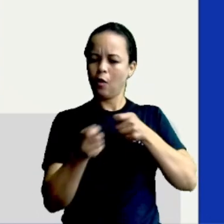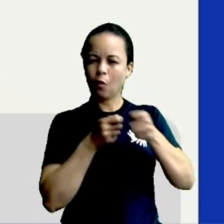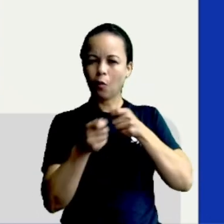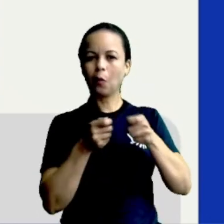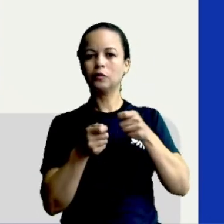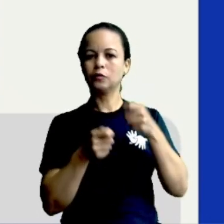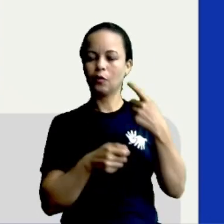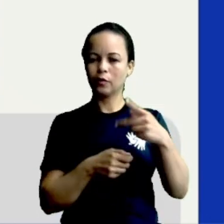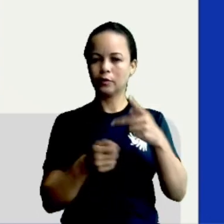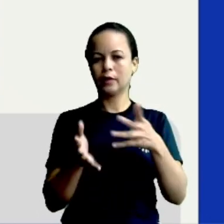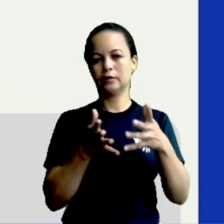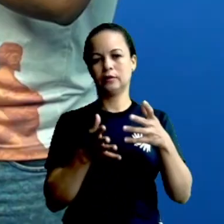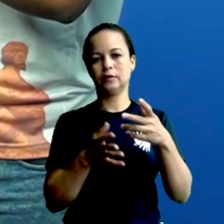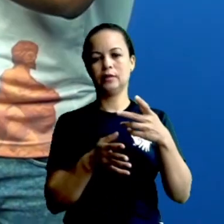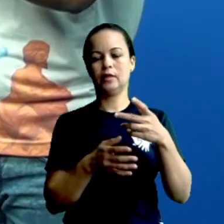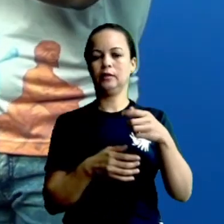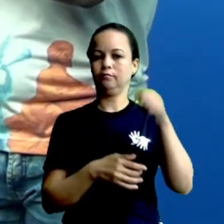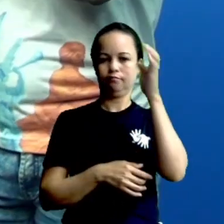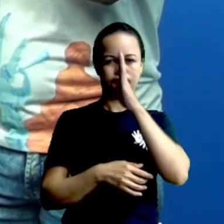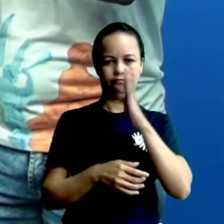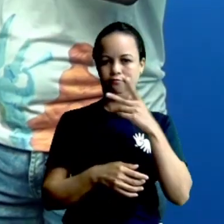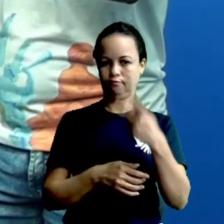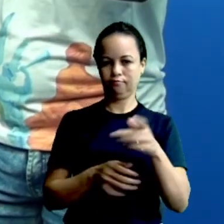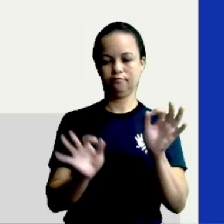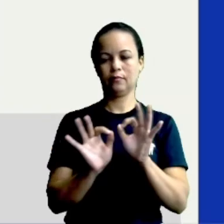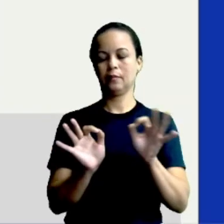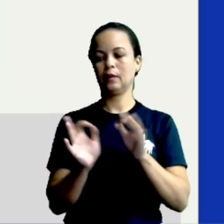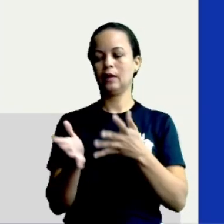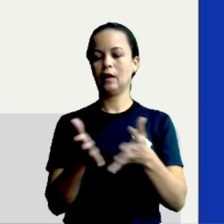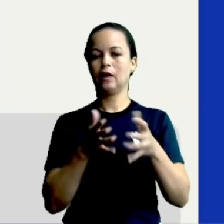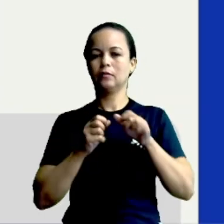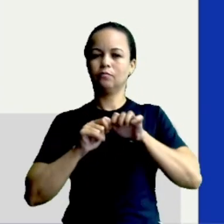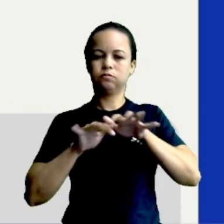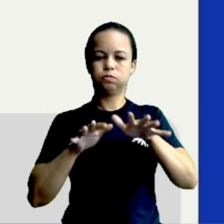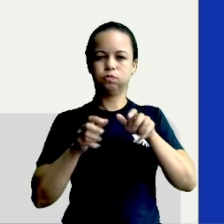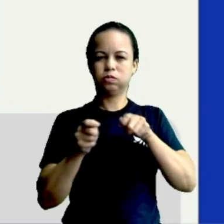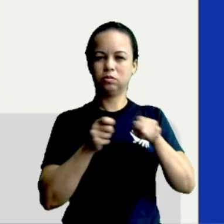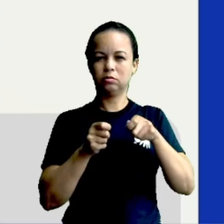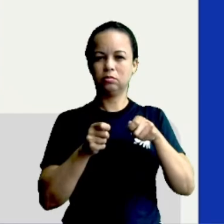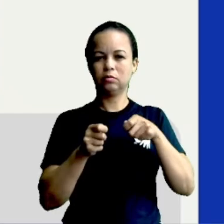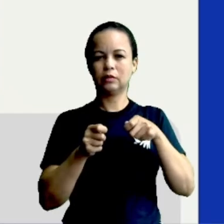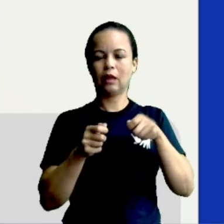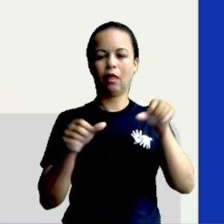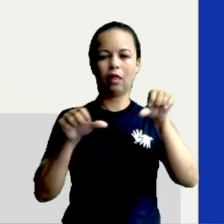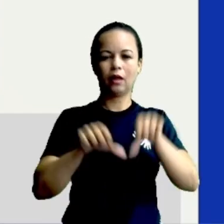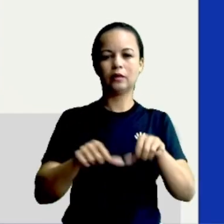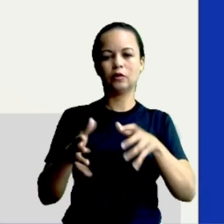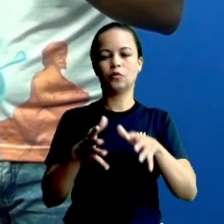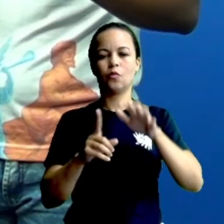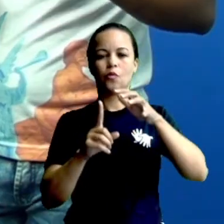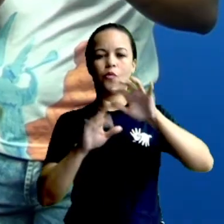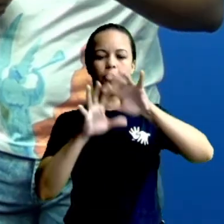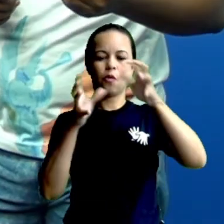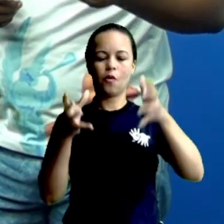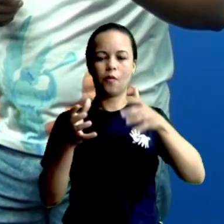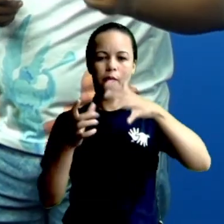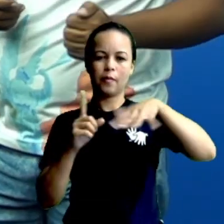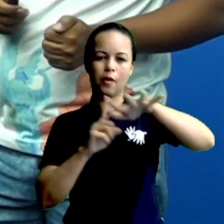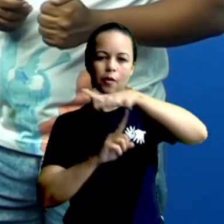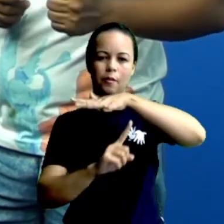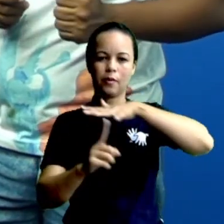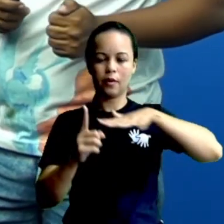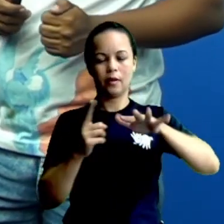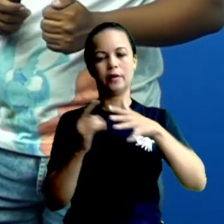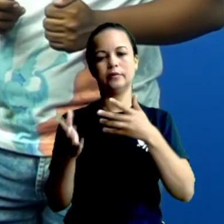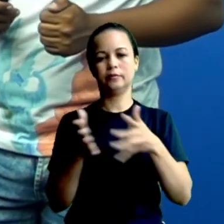controlado, né? Esse animal não é brasileiro e acaba desequilibrando o meio ambiente e eliminando espécies nativas